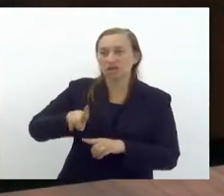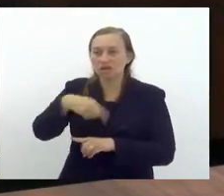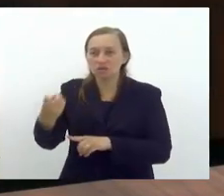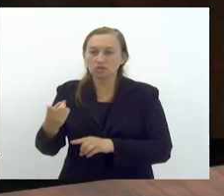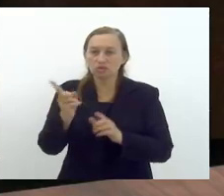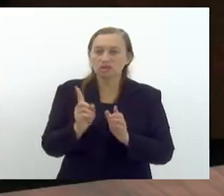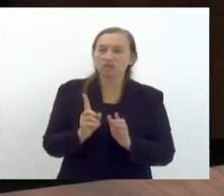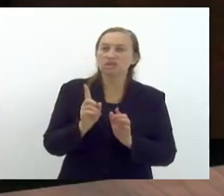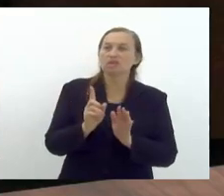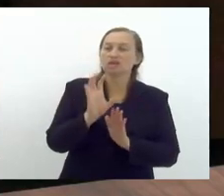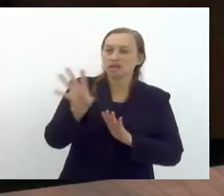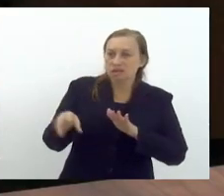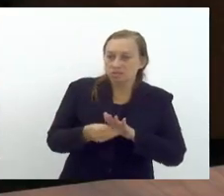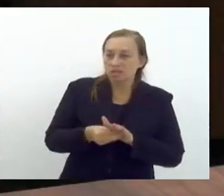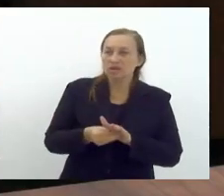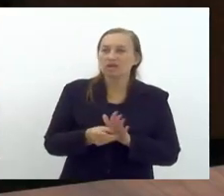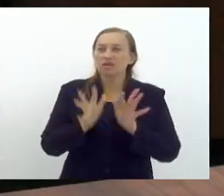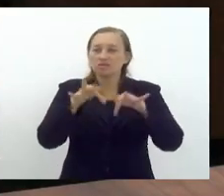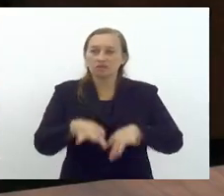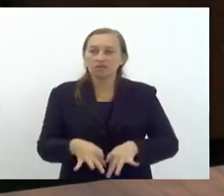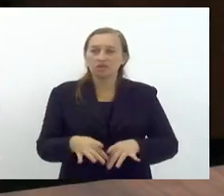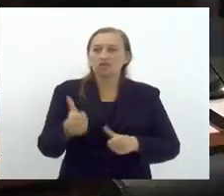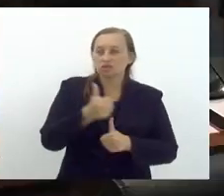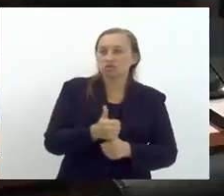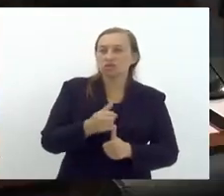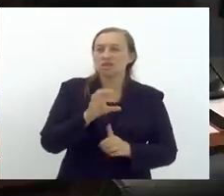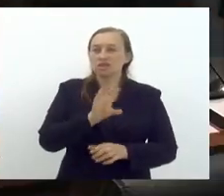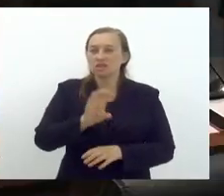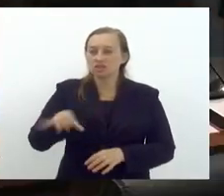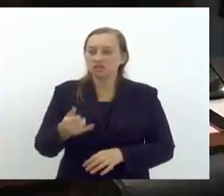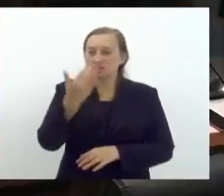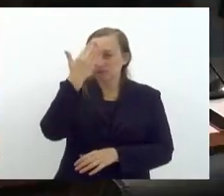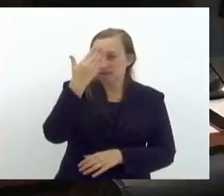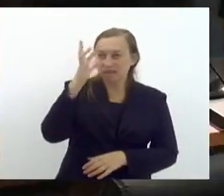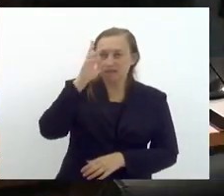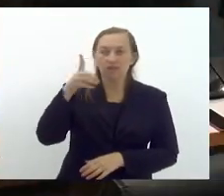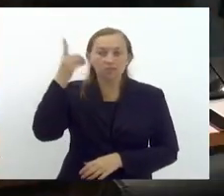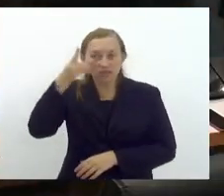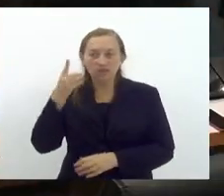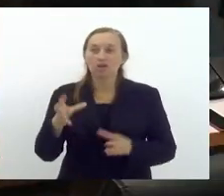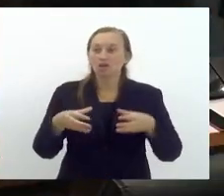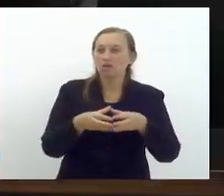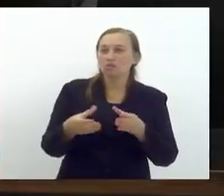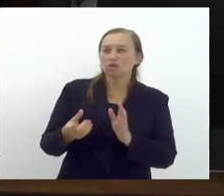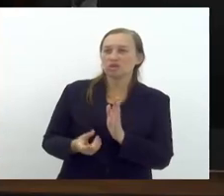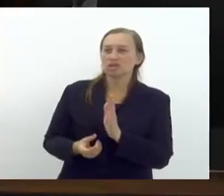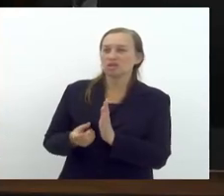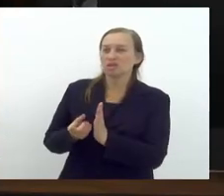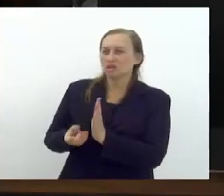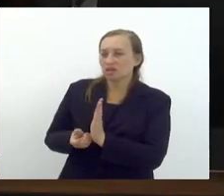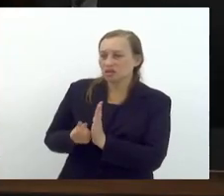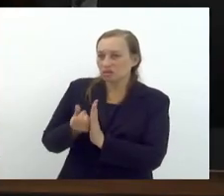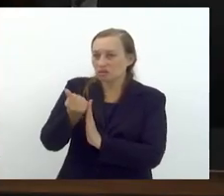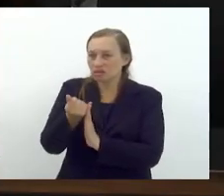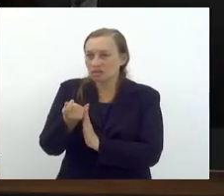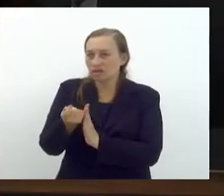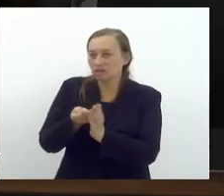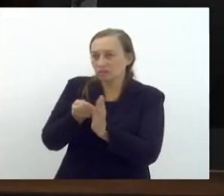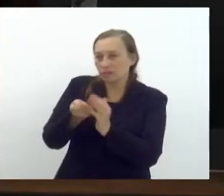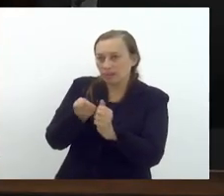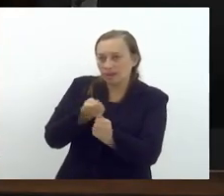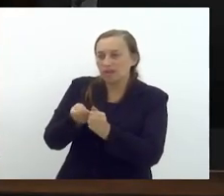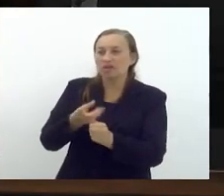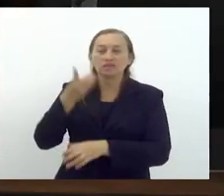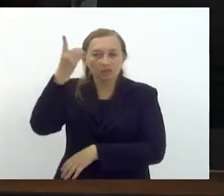e por fim favorável substituto da ccj Muito obrigado Deputado pela comissão de orçamento Finanças fiscalização financeira